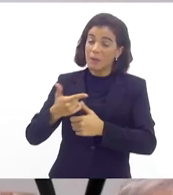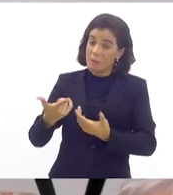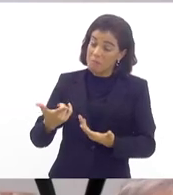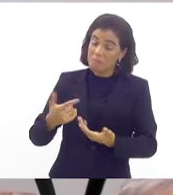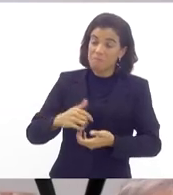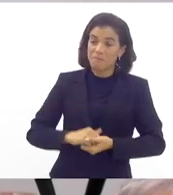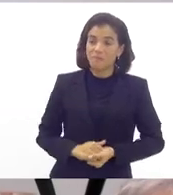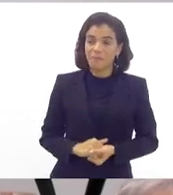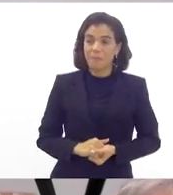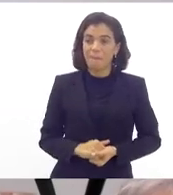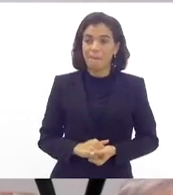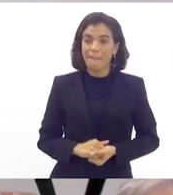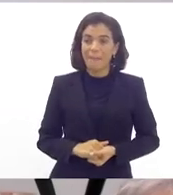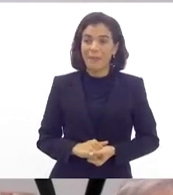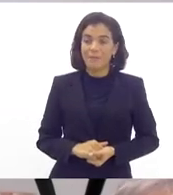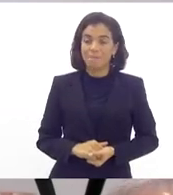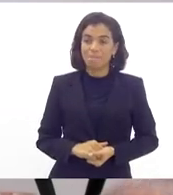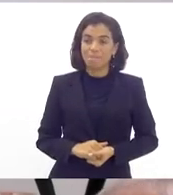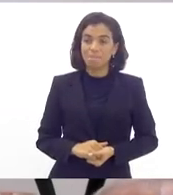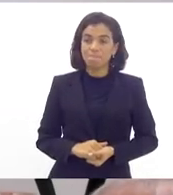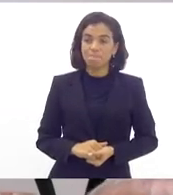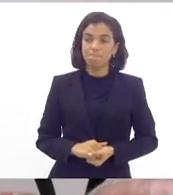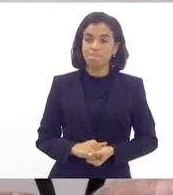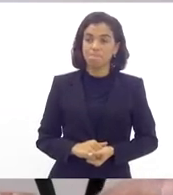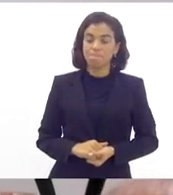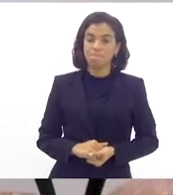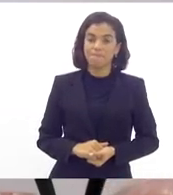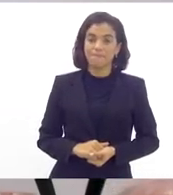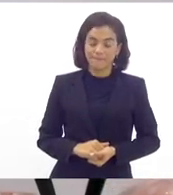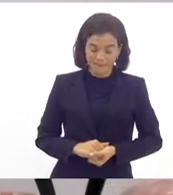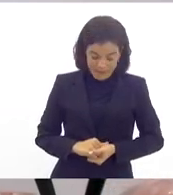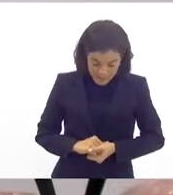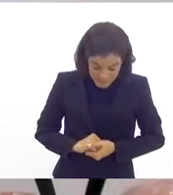Essa é a pergunta. O